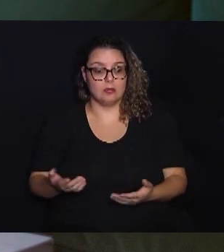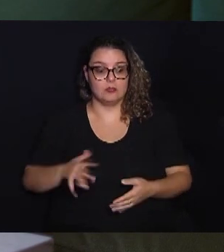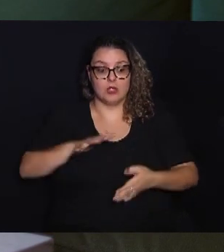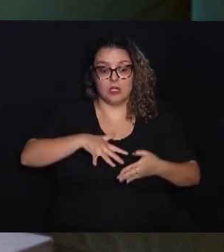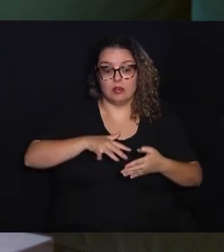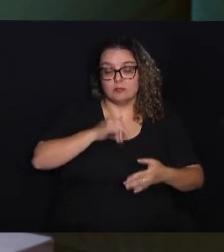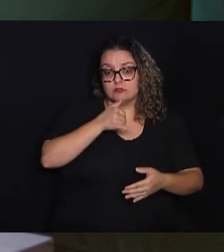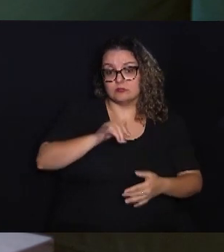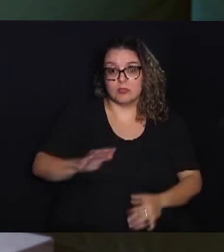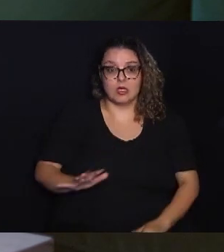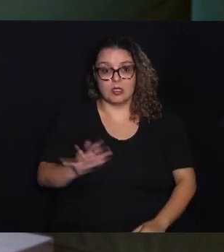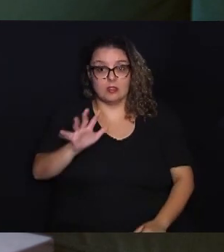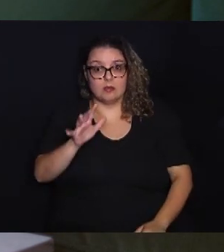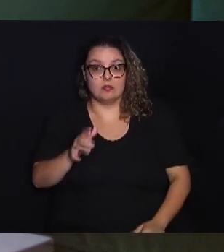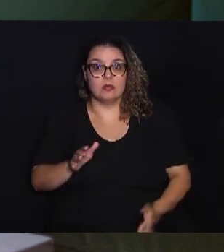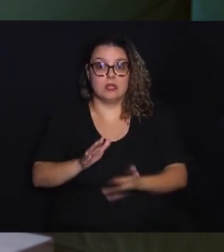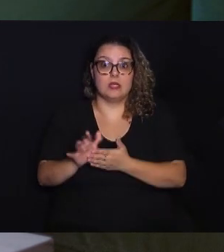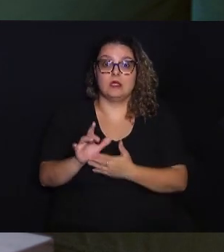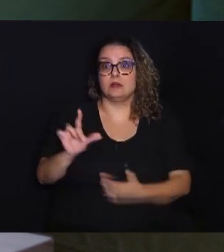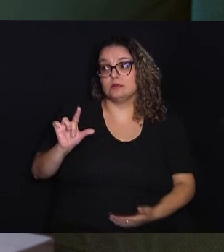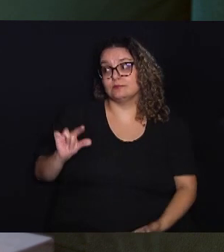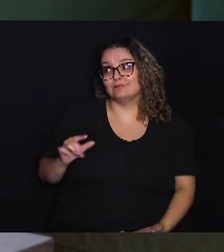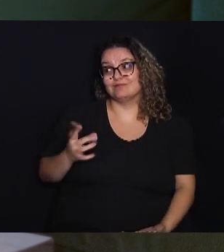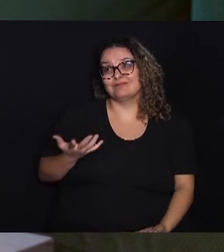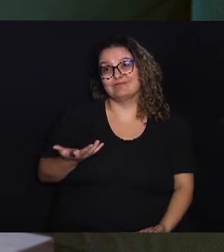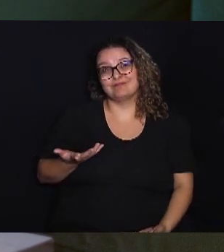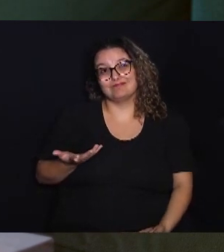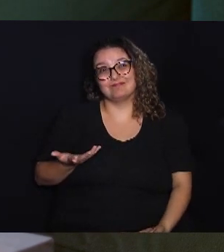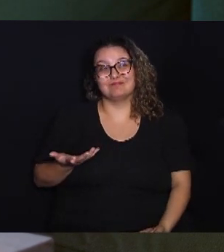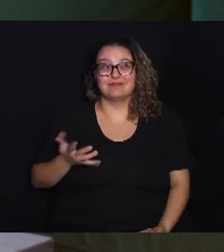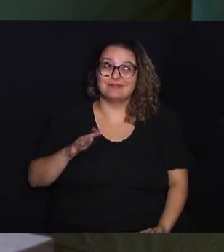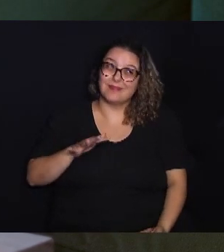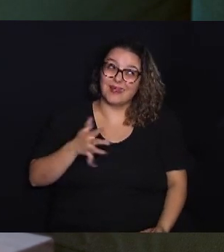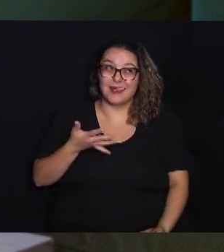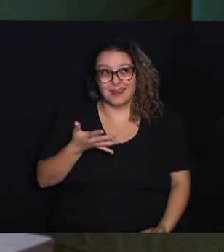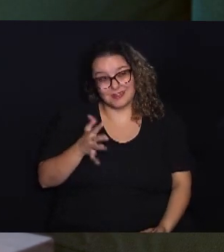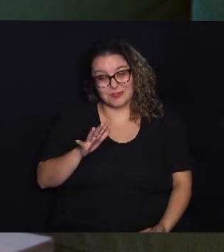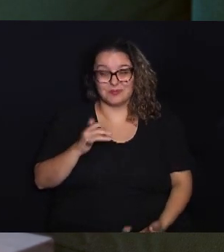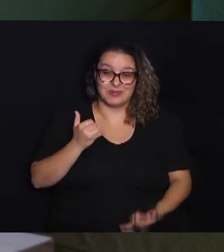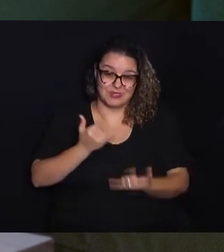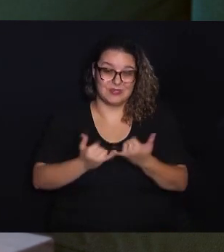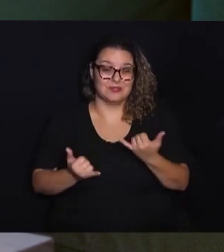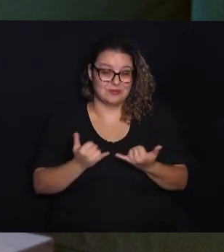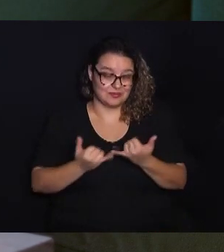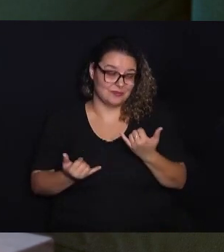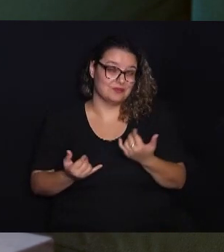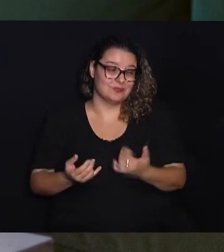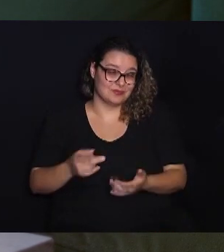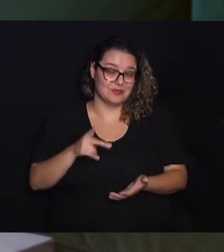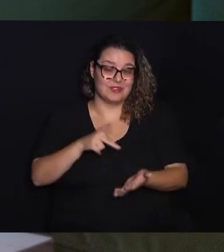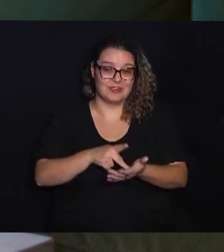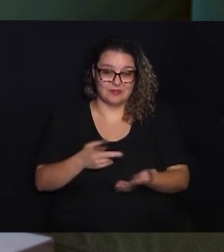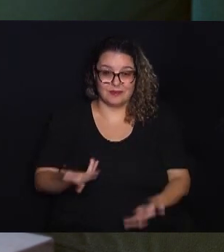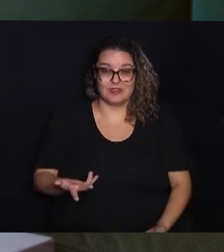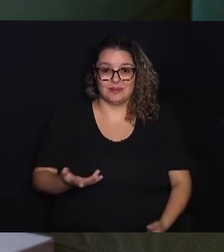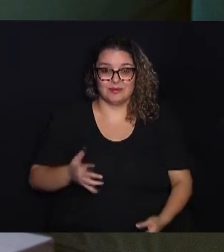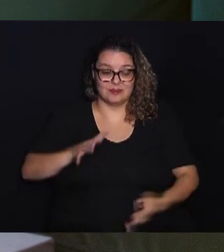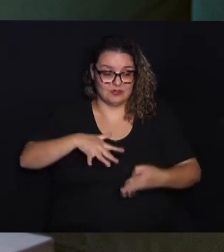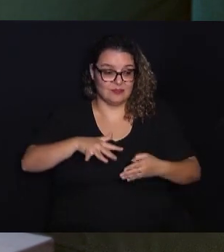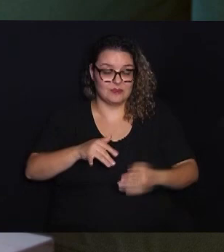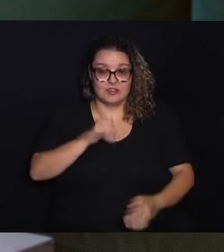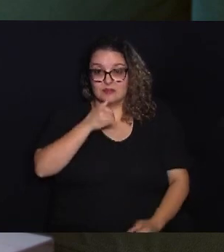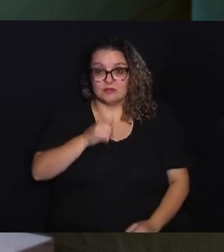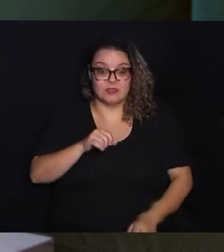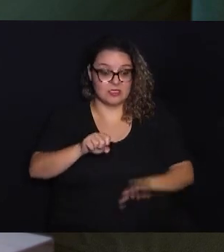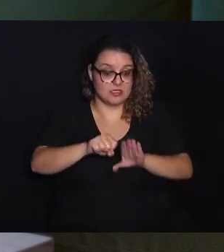da energia sobe e as pessoas vão consumir menos. É mais ou menos verdade, né, porque basicamente a gente consome energia